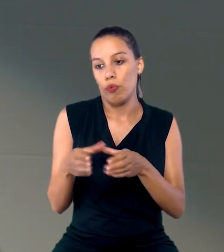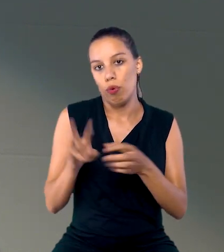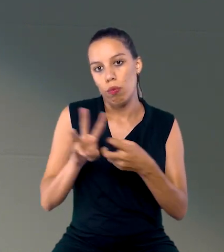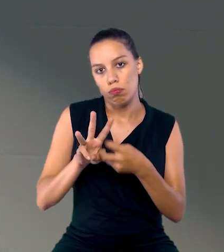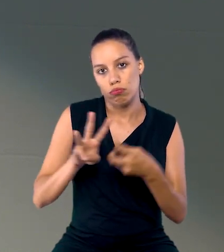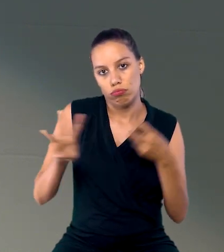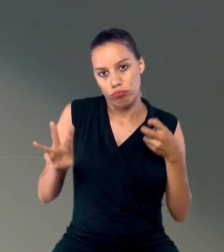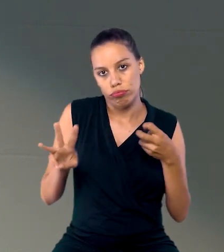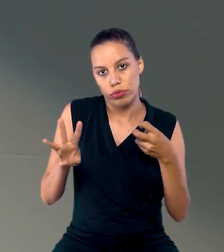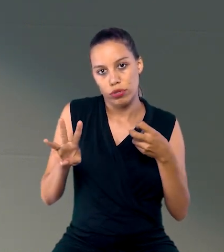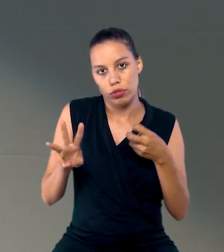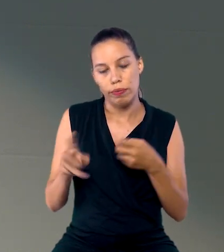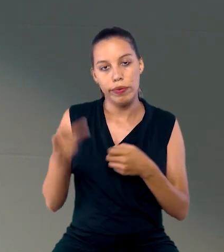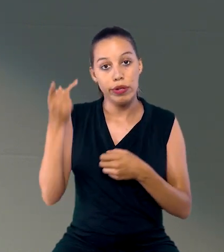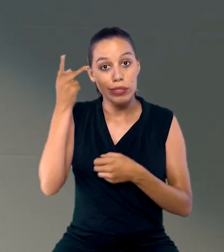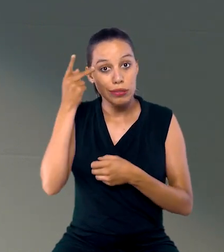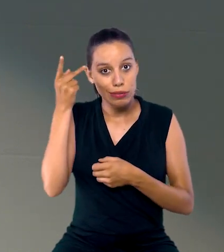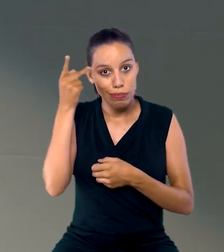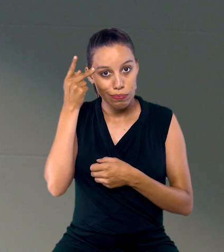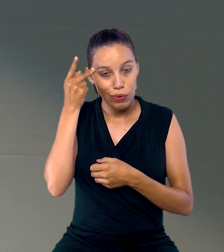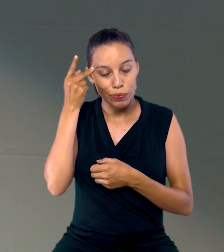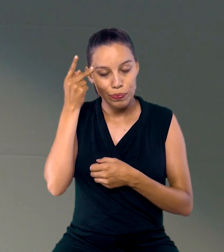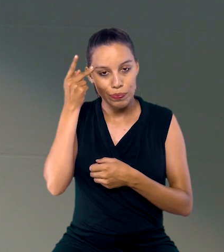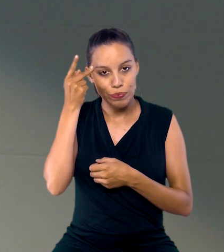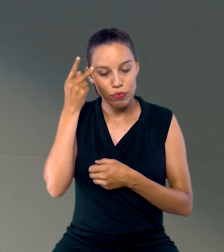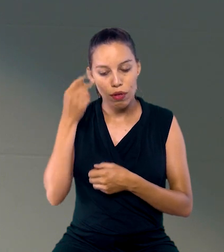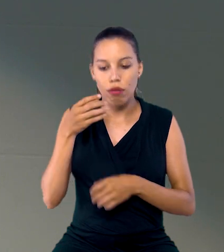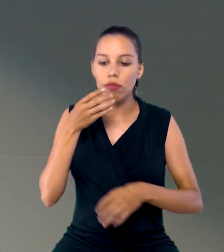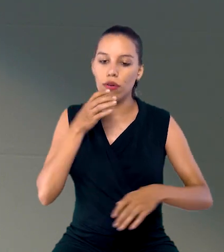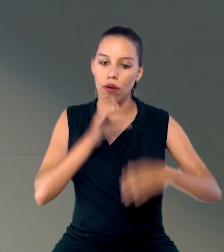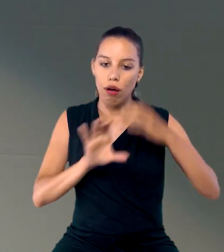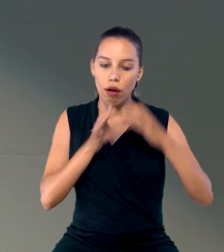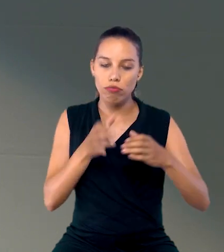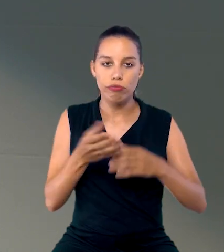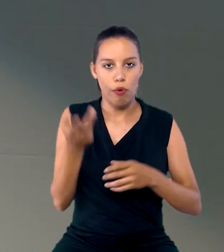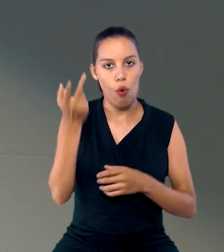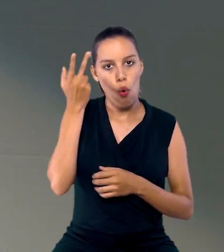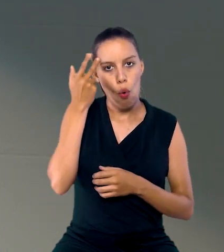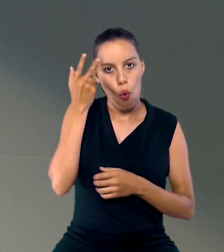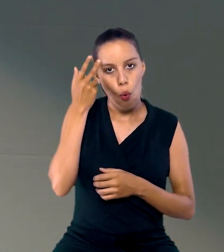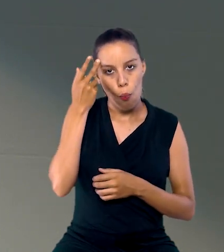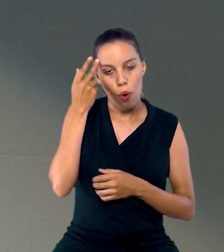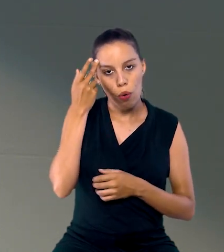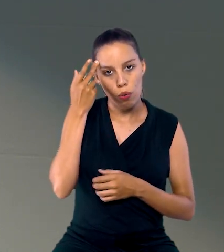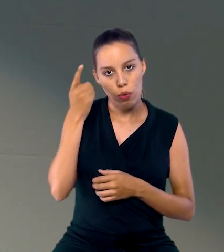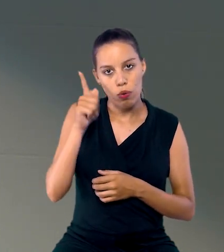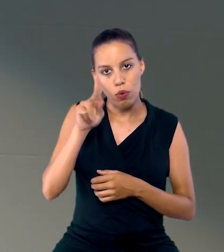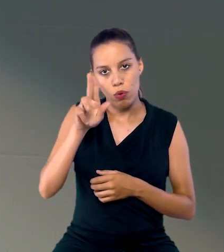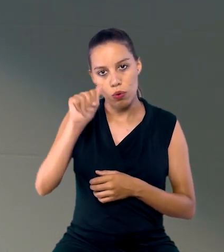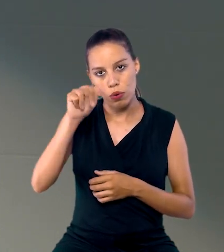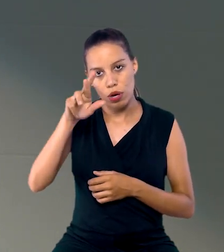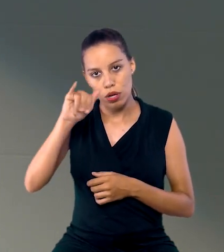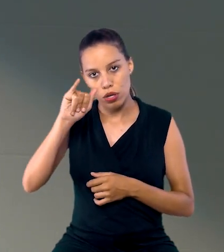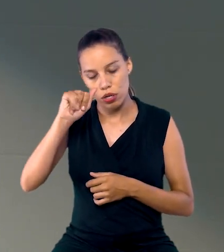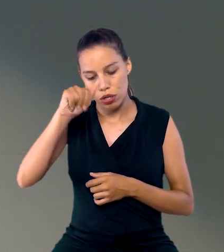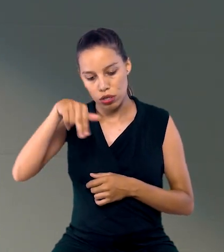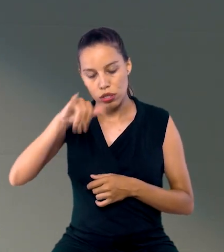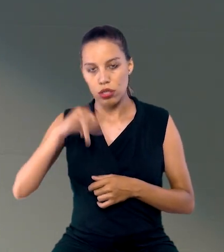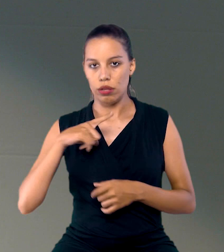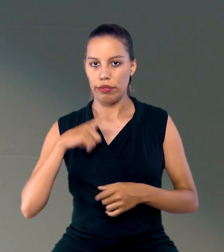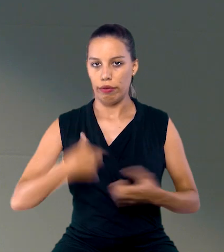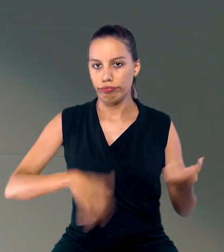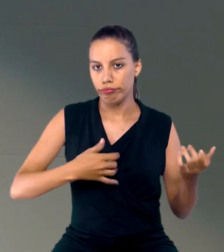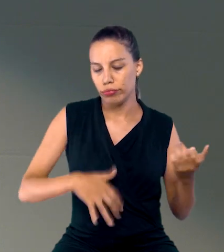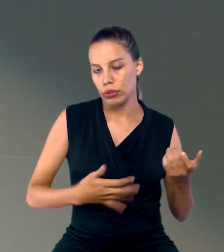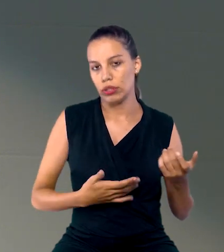por indígenas da terra indígena Jaraguá, de São Paulo, apresentando cantos tradicionais guarani, acompanhados por instrumentos como